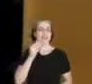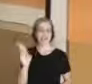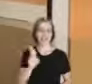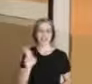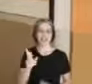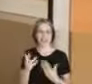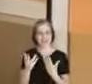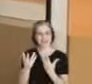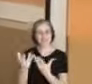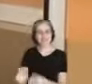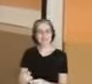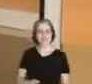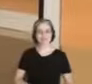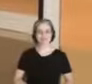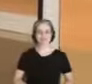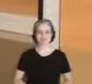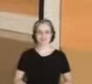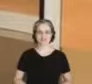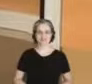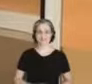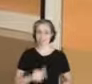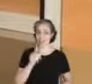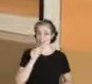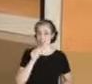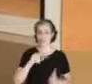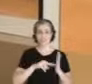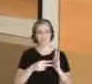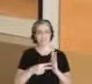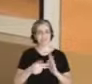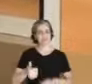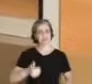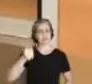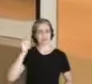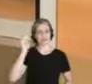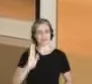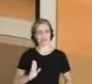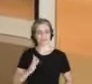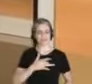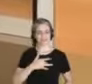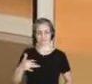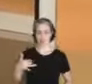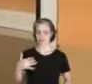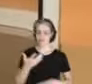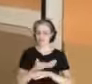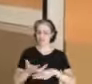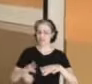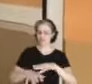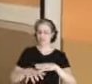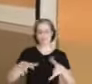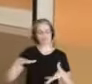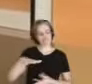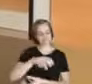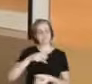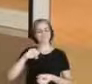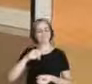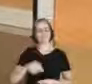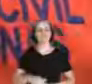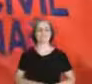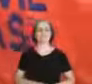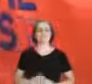patrocínio. Investir na água é investir no Brasil, é investir na saúde, é investir no meio ambiente, é investir na